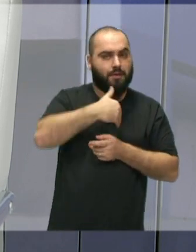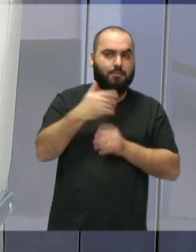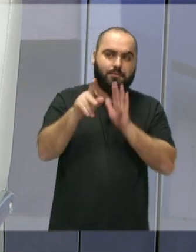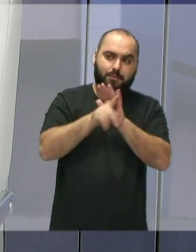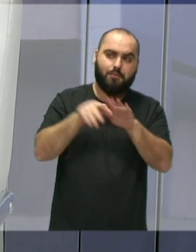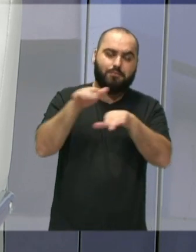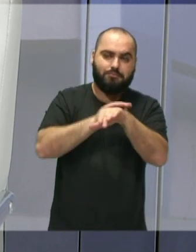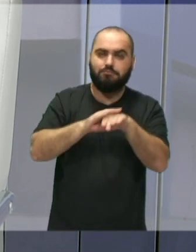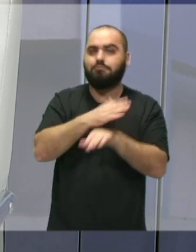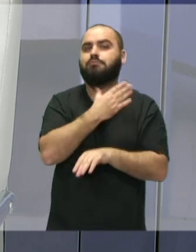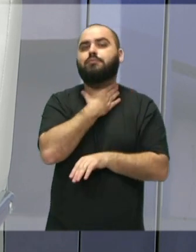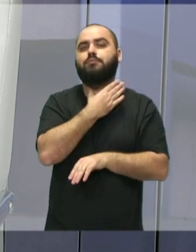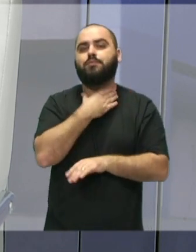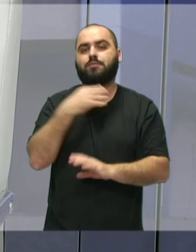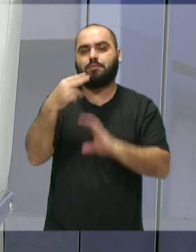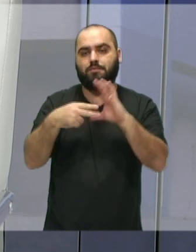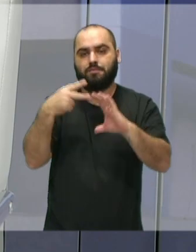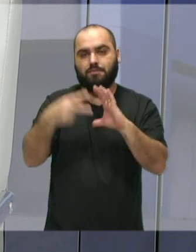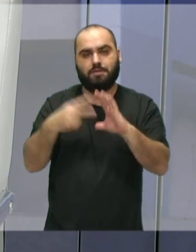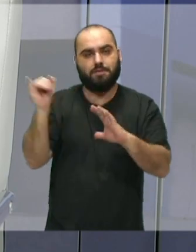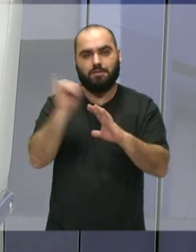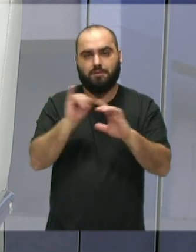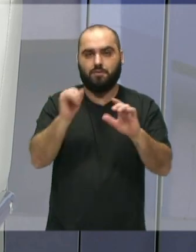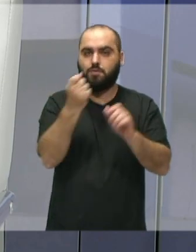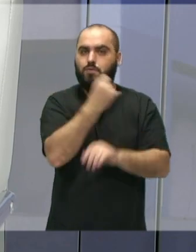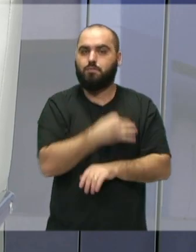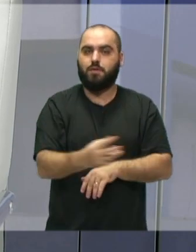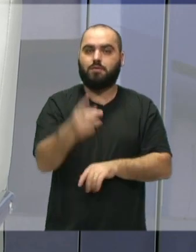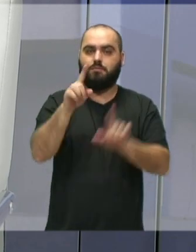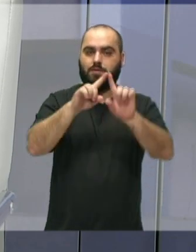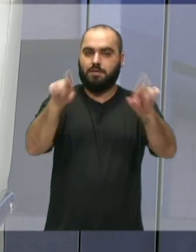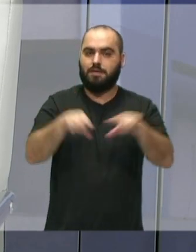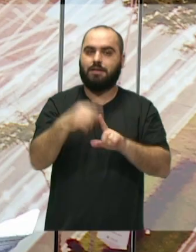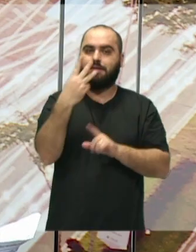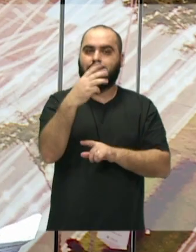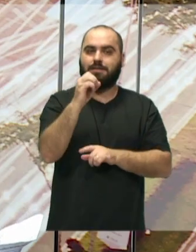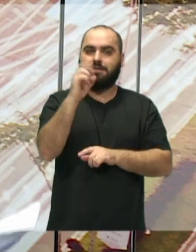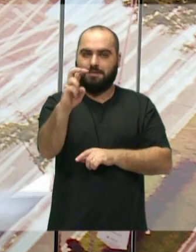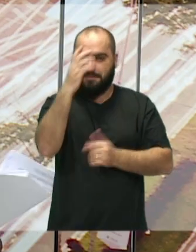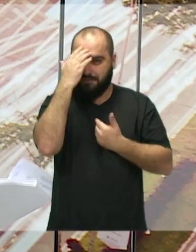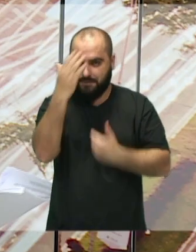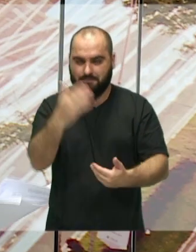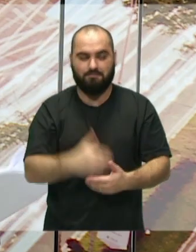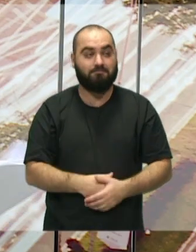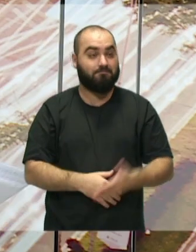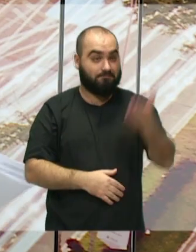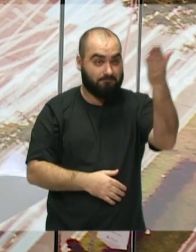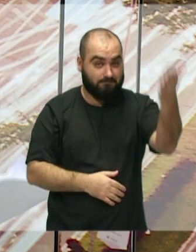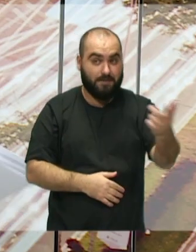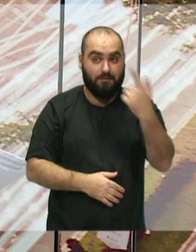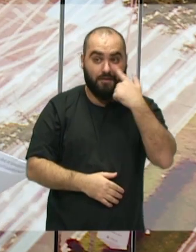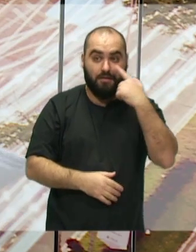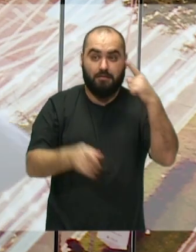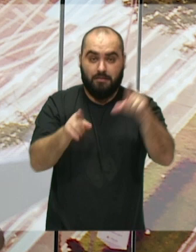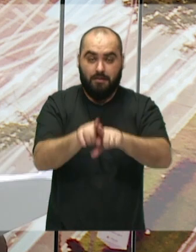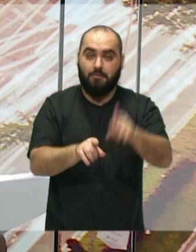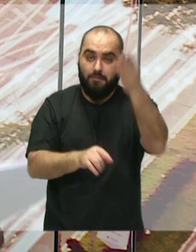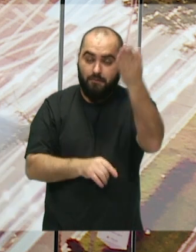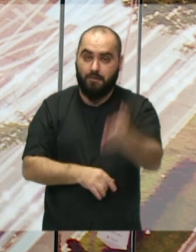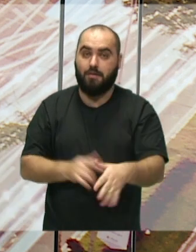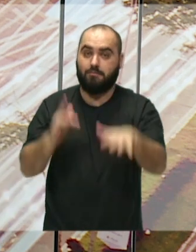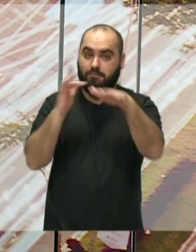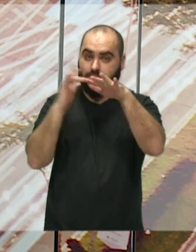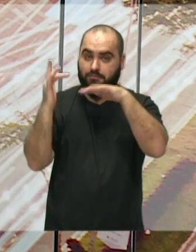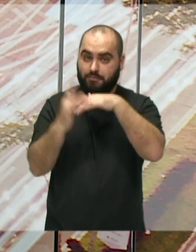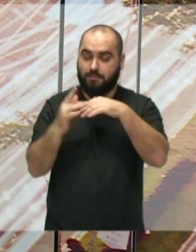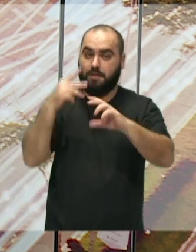conosco, que na Câmara de Vereadores, no gabinete 305. Obrigada. Acompanhe também você as redes sociais